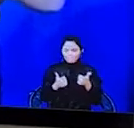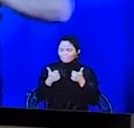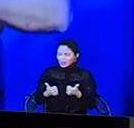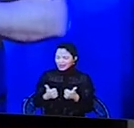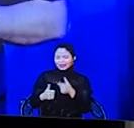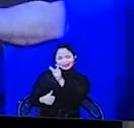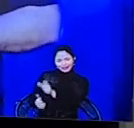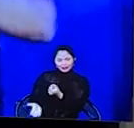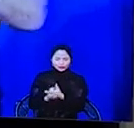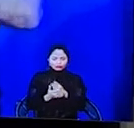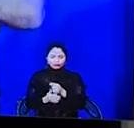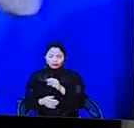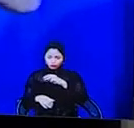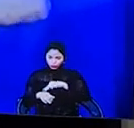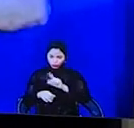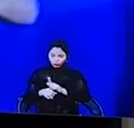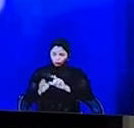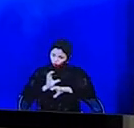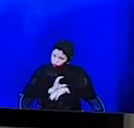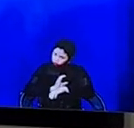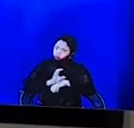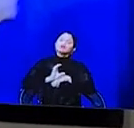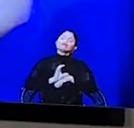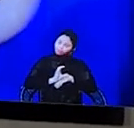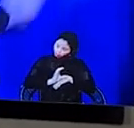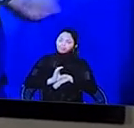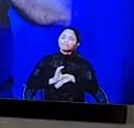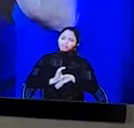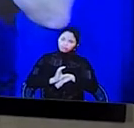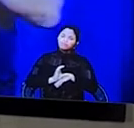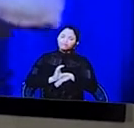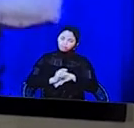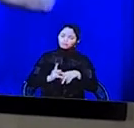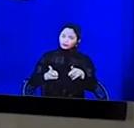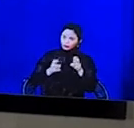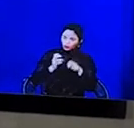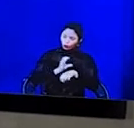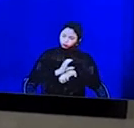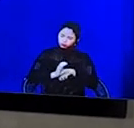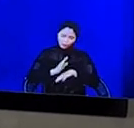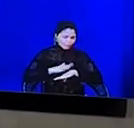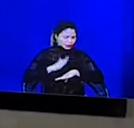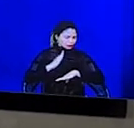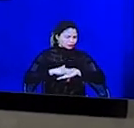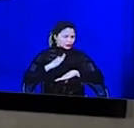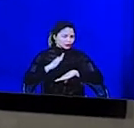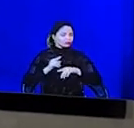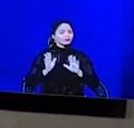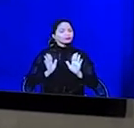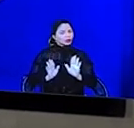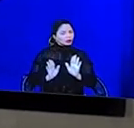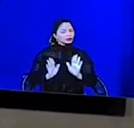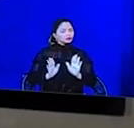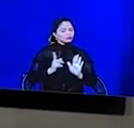vai investir em você. Aliás, o Magalu vai investir muito mais. Como vocês viram, a gente vai investir cada vez mais, mas aqui tem